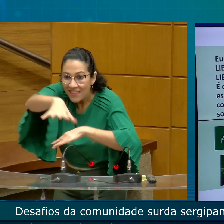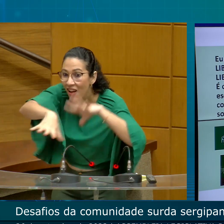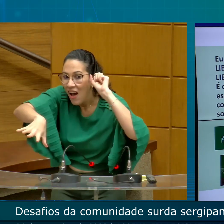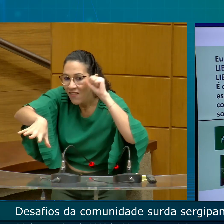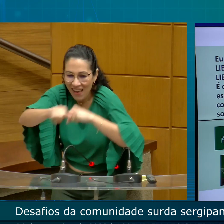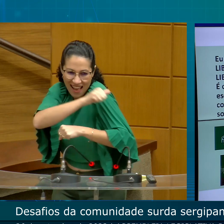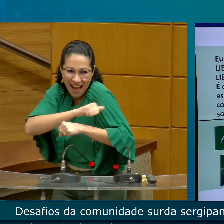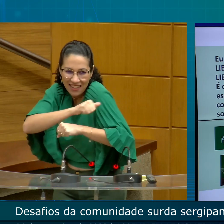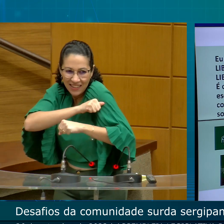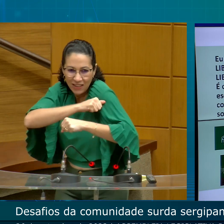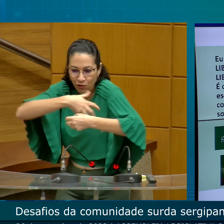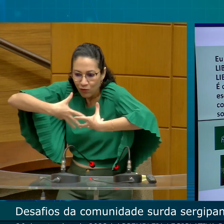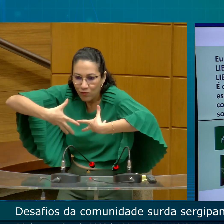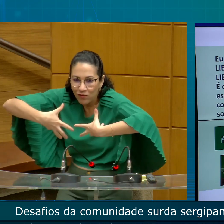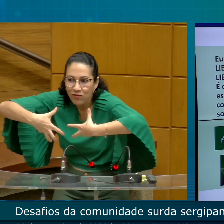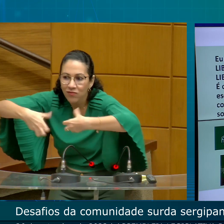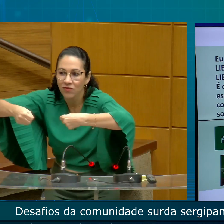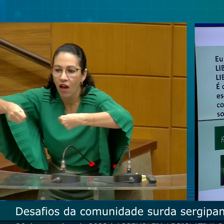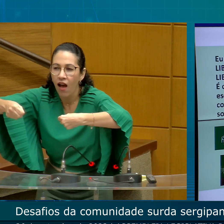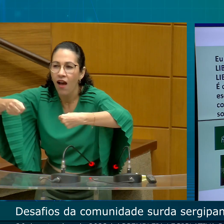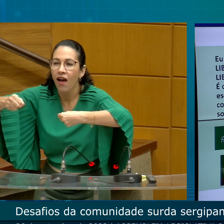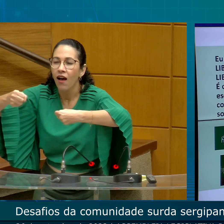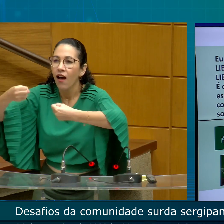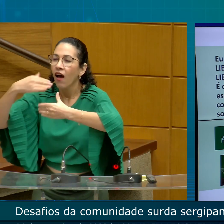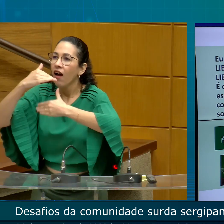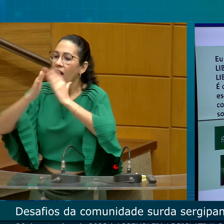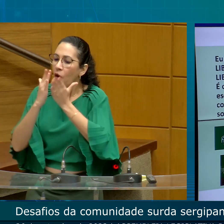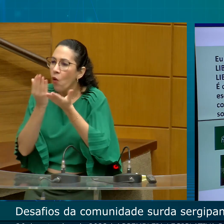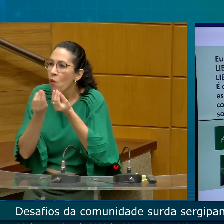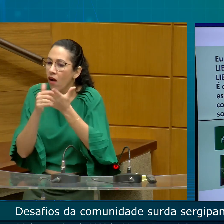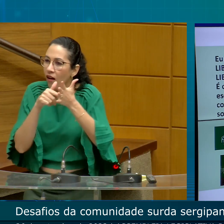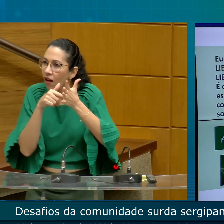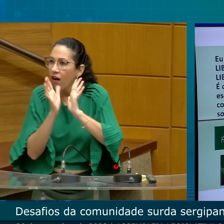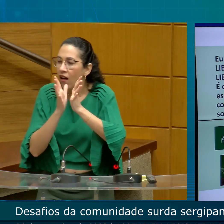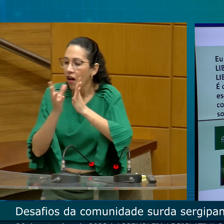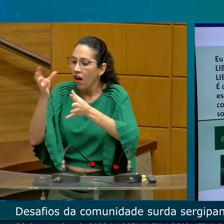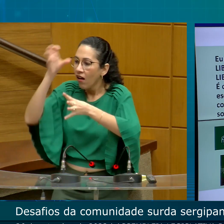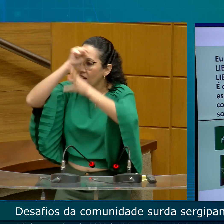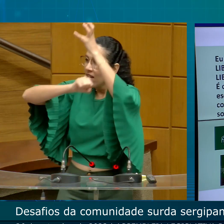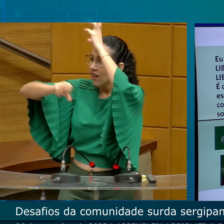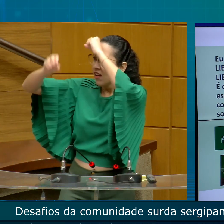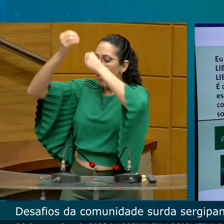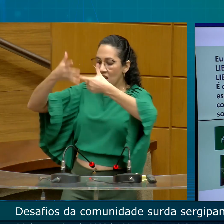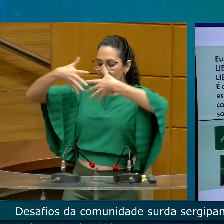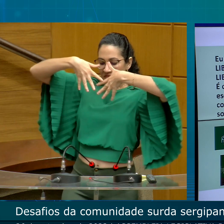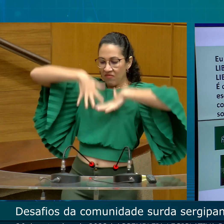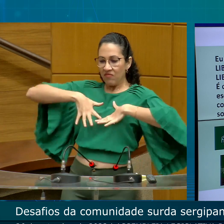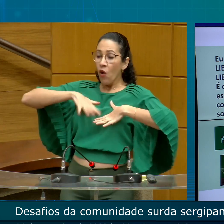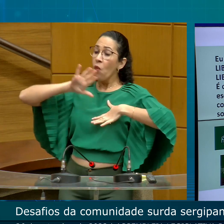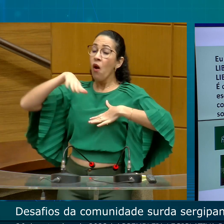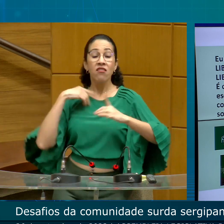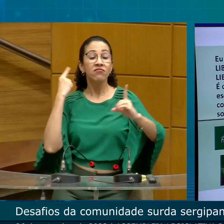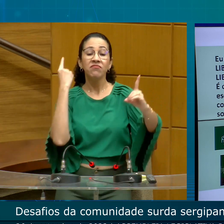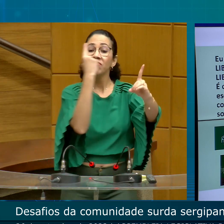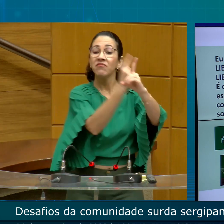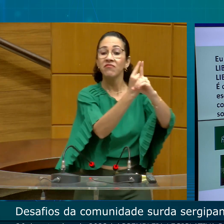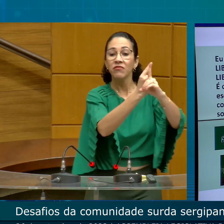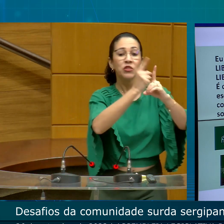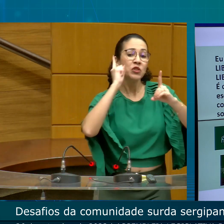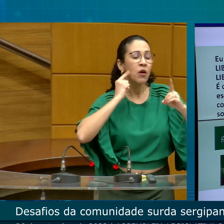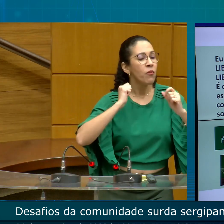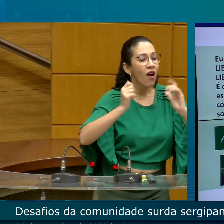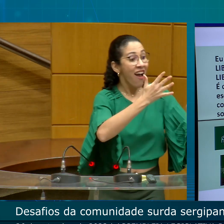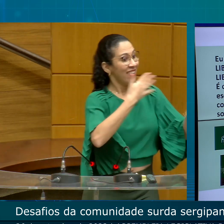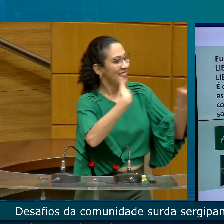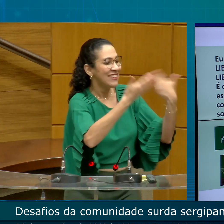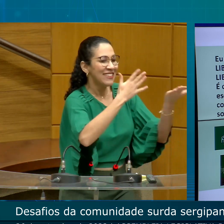e ouvintes, vamos ver eles ensinarem para os alunos, né, absorverem esse conhecimento, haver, então, um aprendizado, esse aprendizado